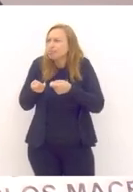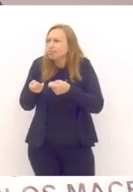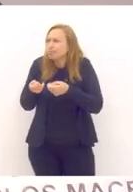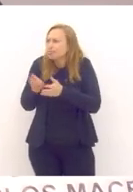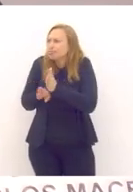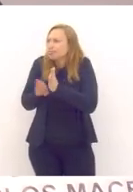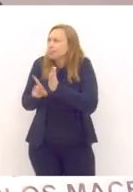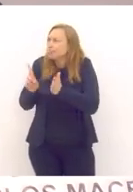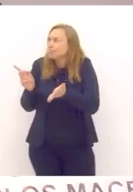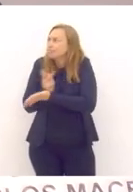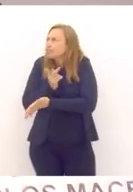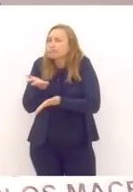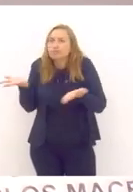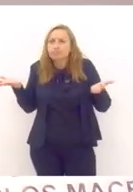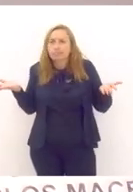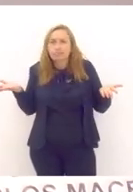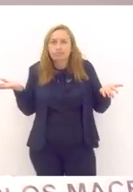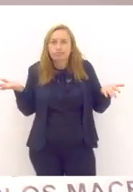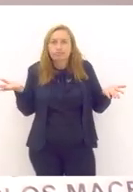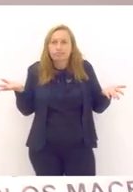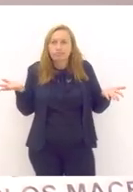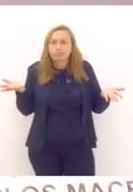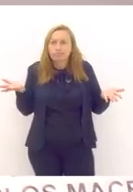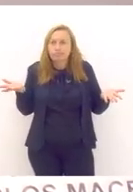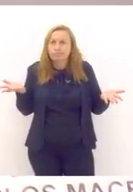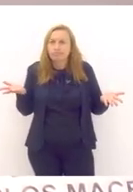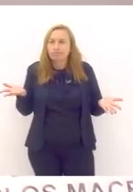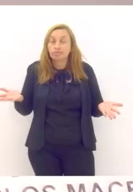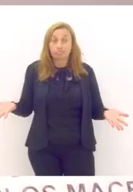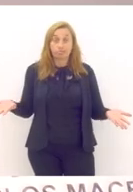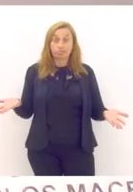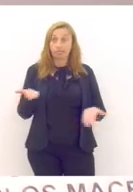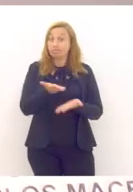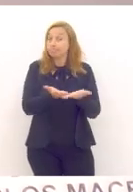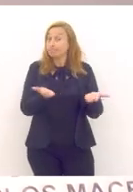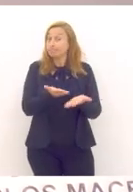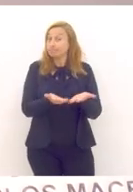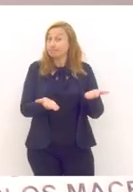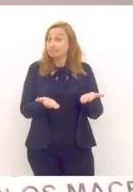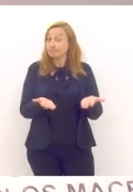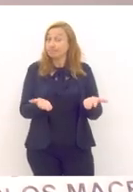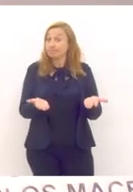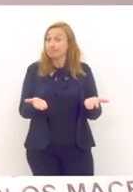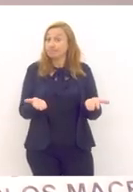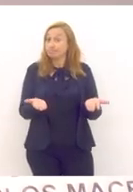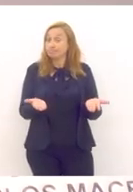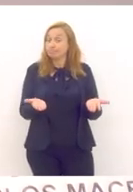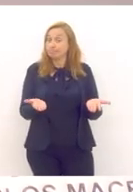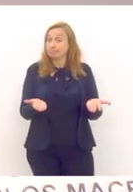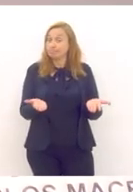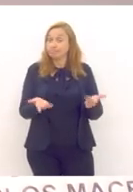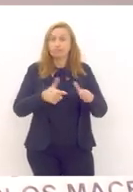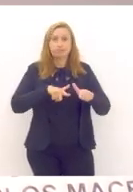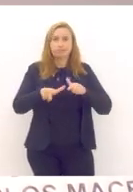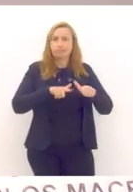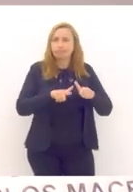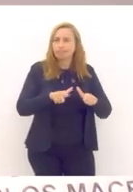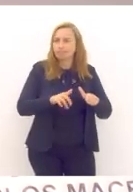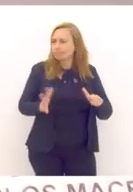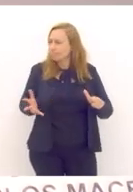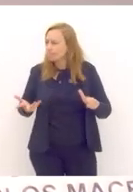acontecer, nós vamos perder na prestação do serviço, na